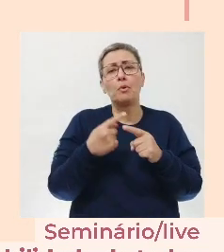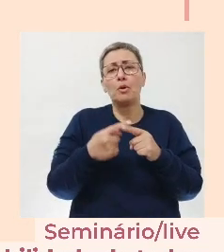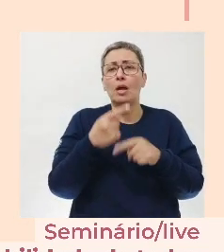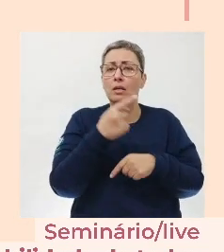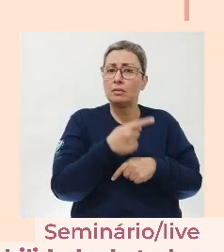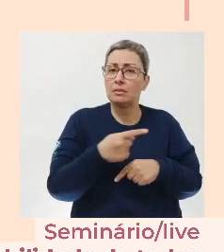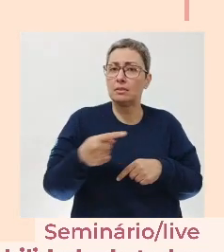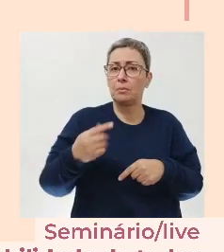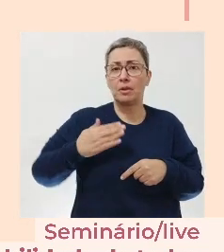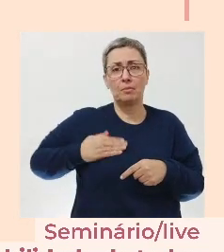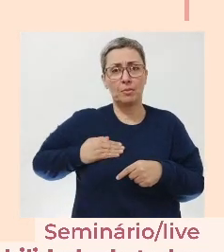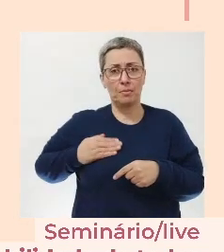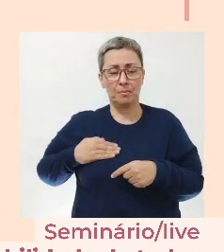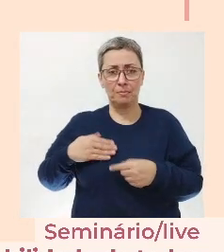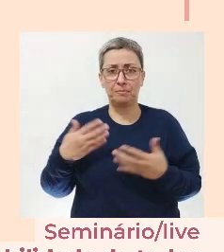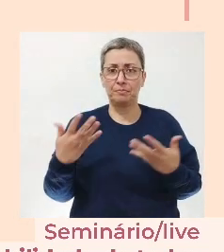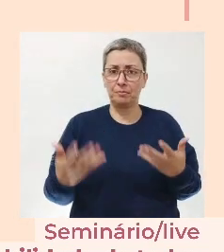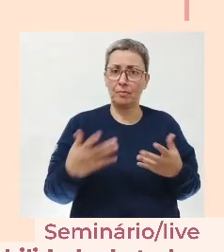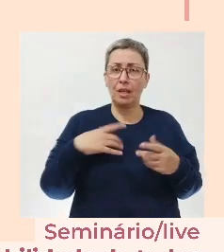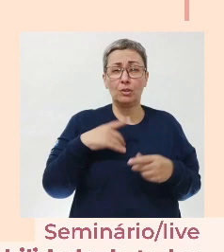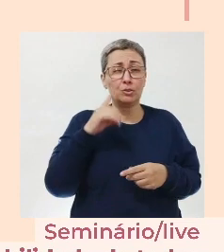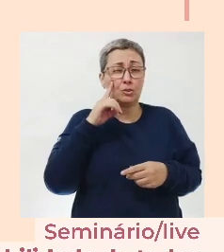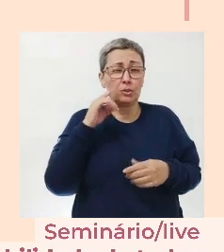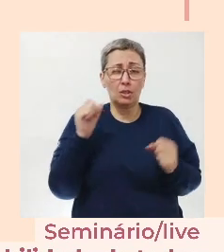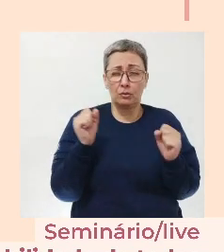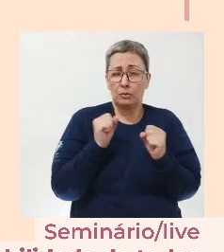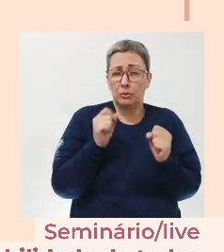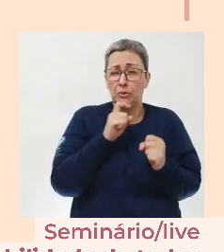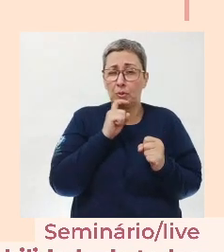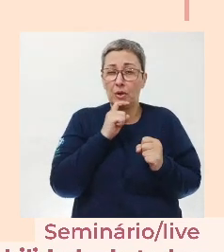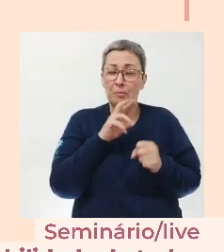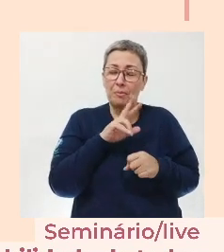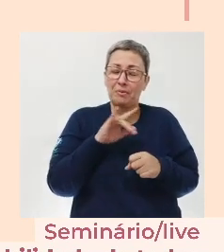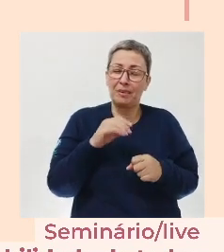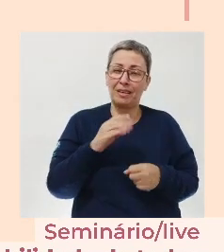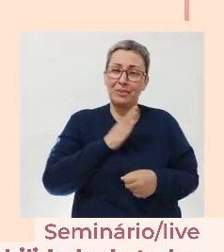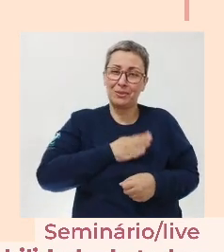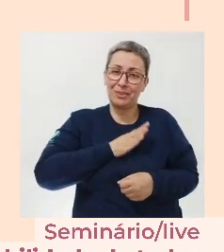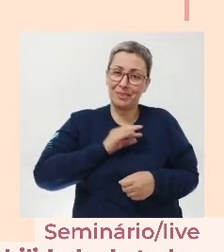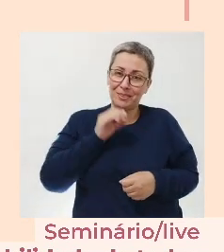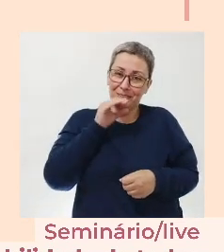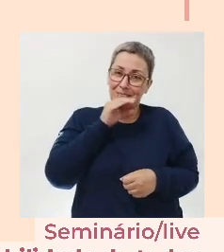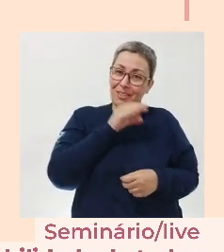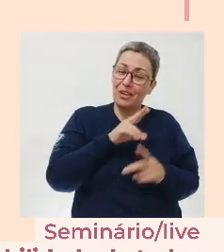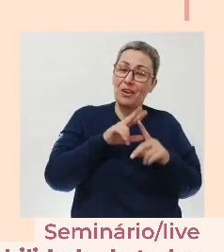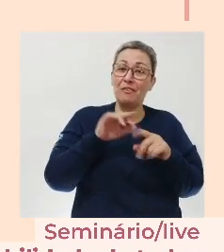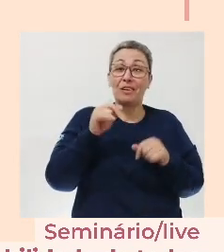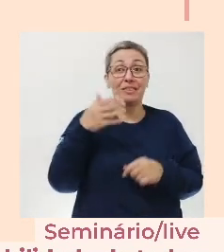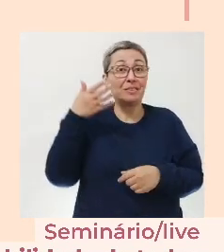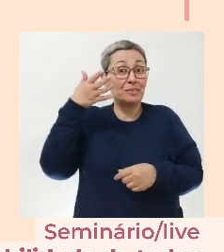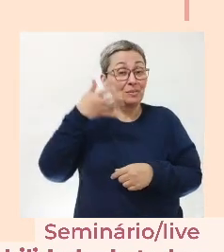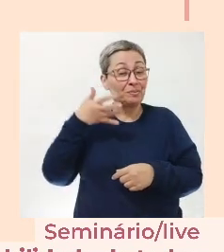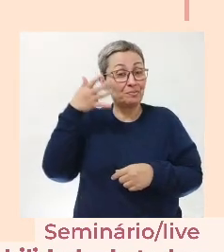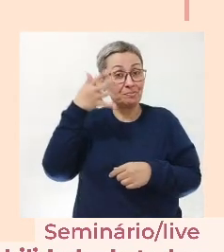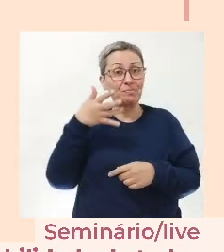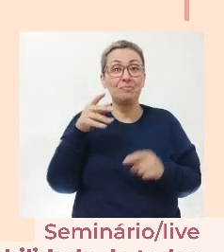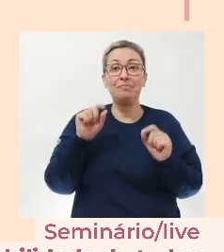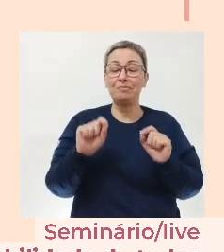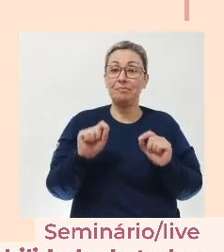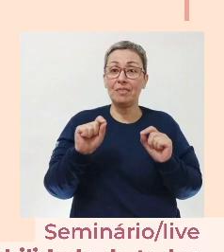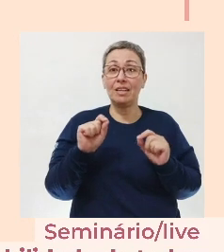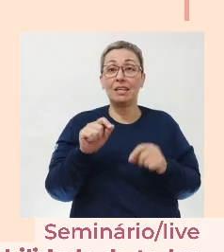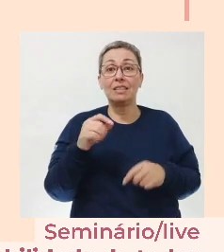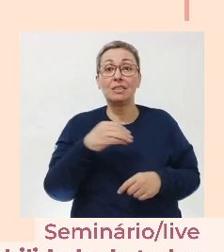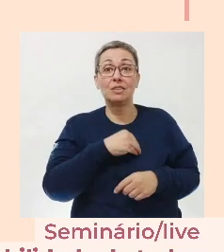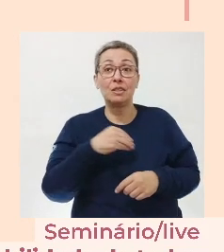seminário, porque essa é a semana da amamentação. Tá um dia frio, mas nós vamos aquecer nosso coração e vamos ter a palestra,